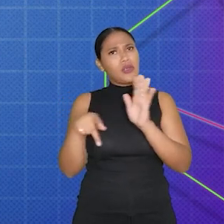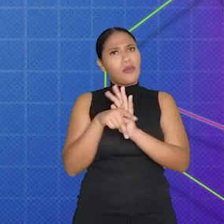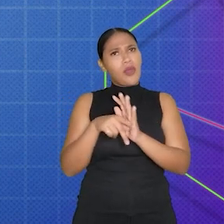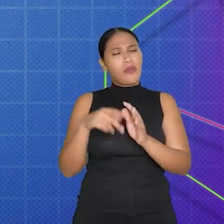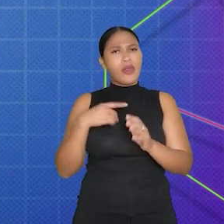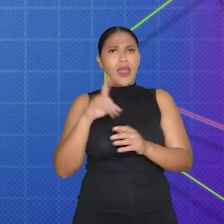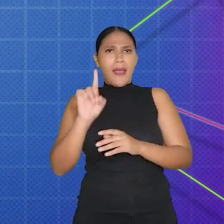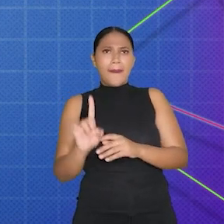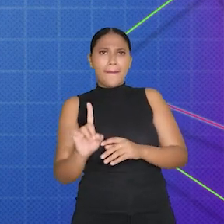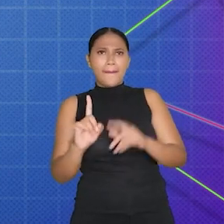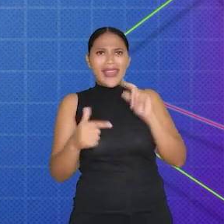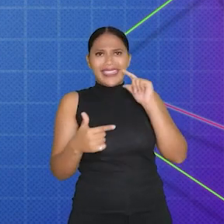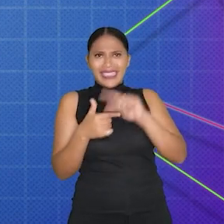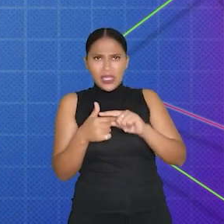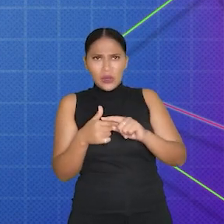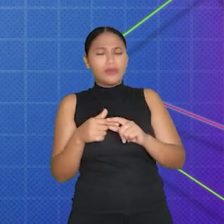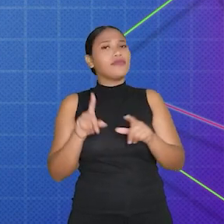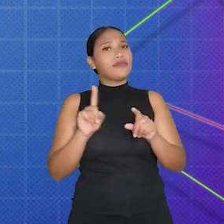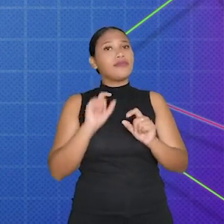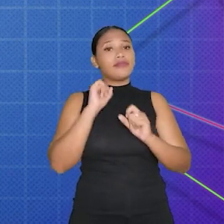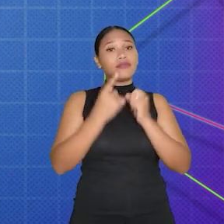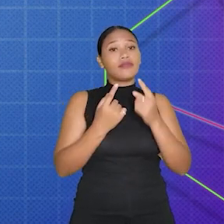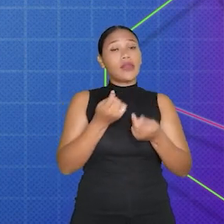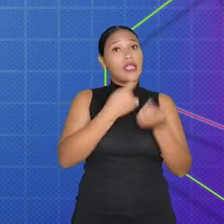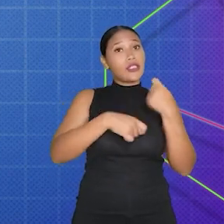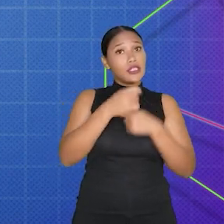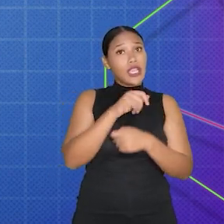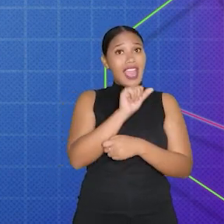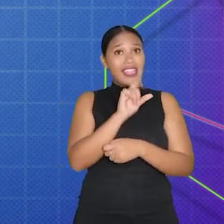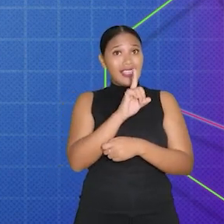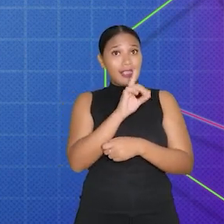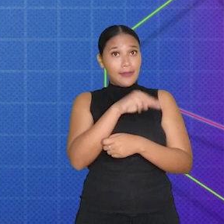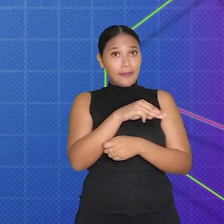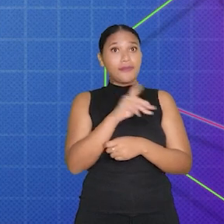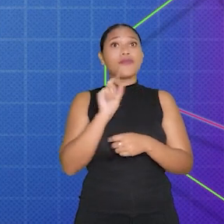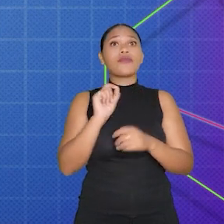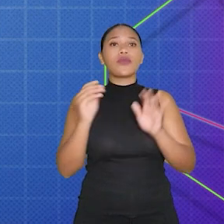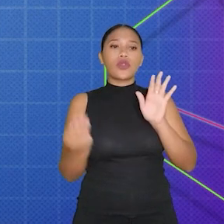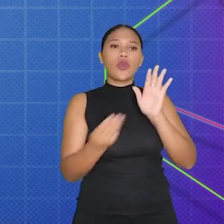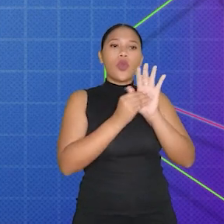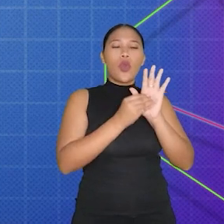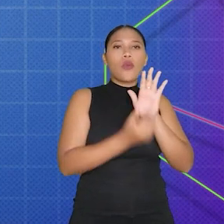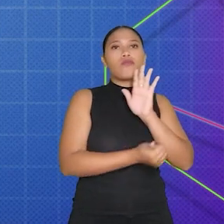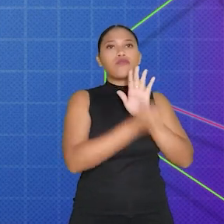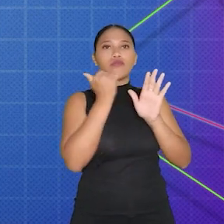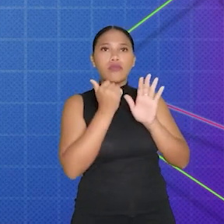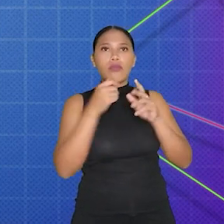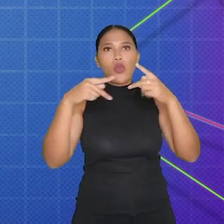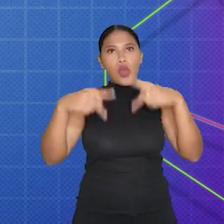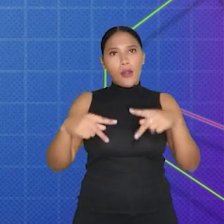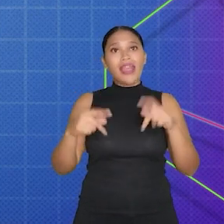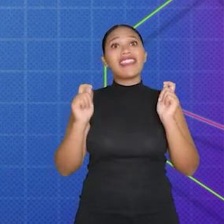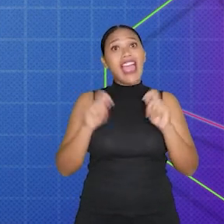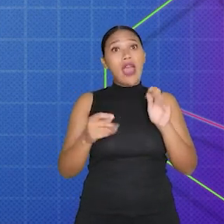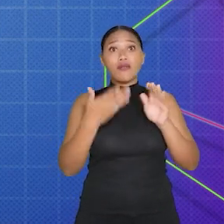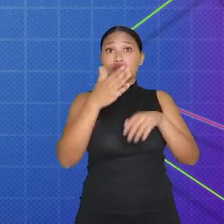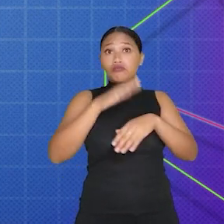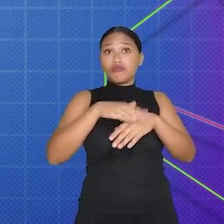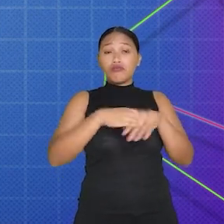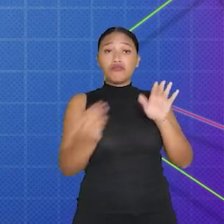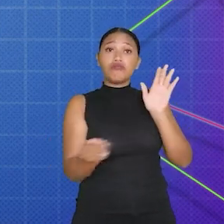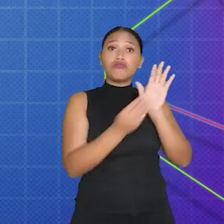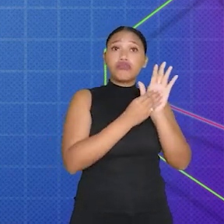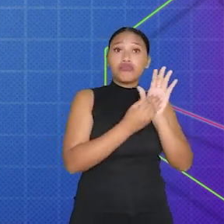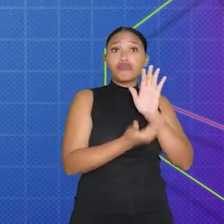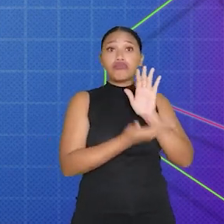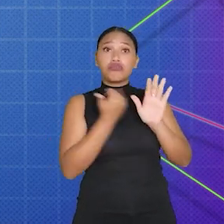não são permitidas em contas de usuário padrão. Algumas das funções de administrador incluem instalação e remoção de programas. Um administrador